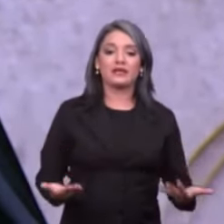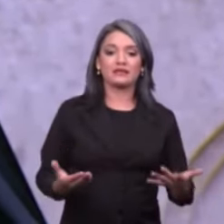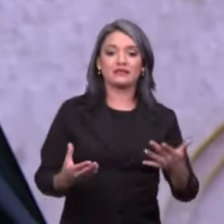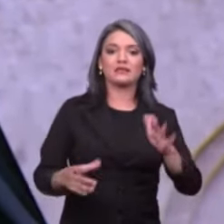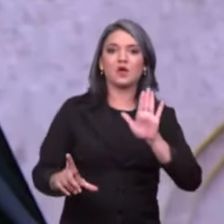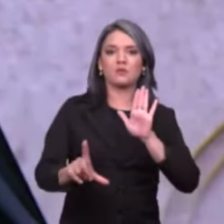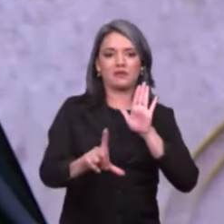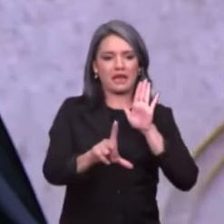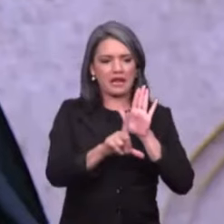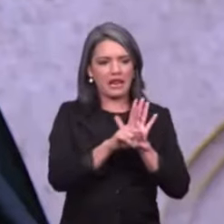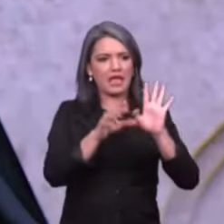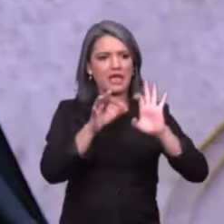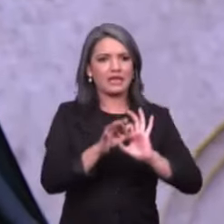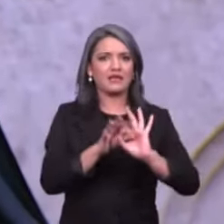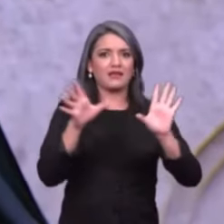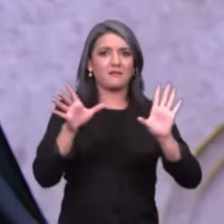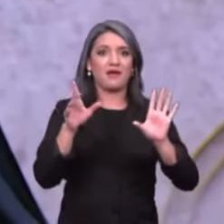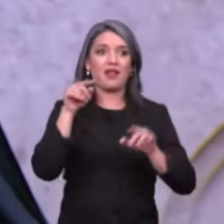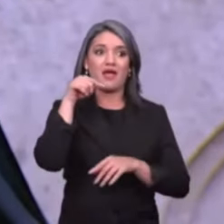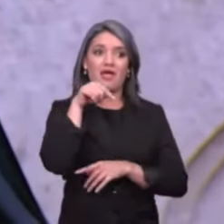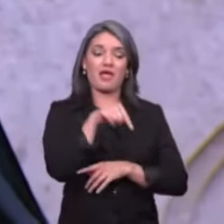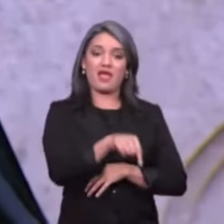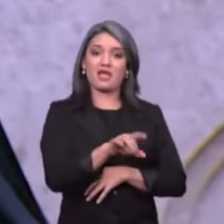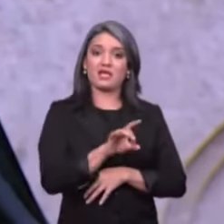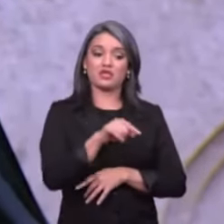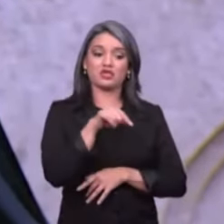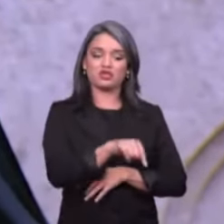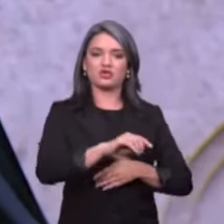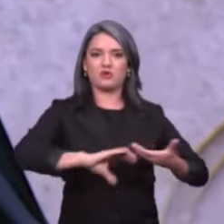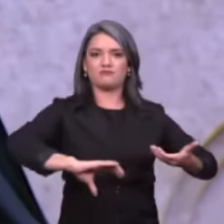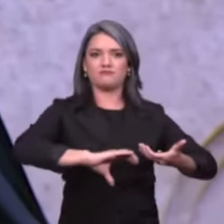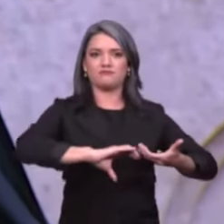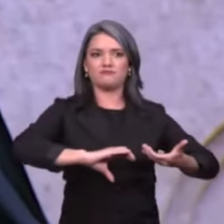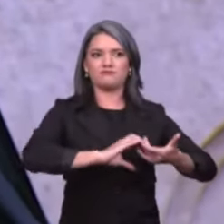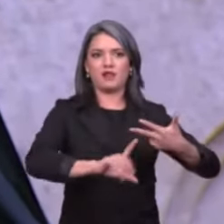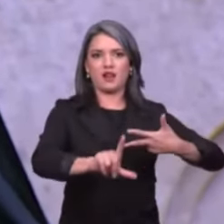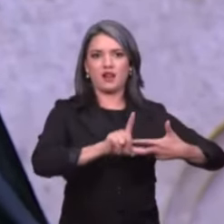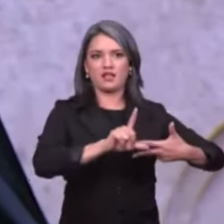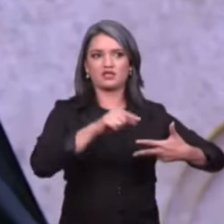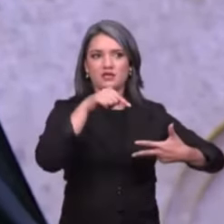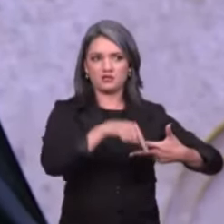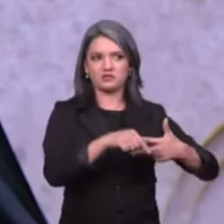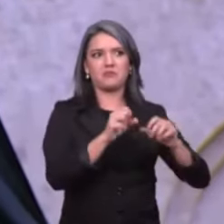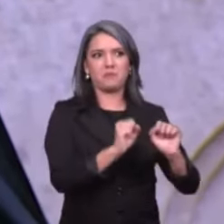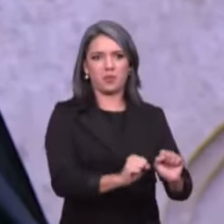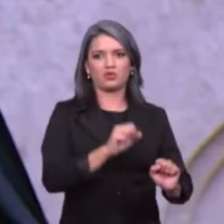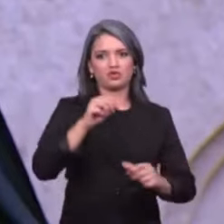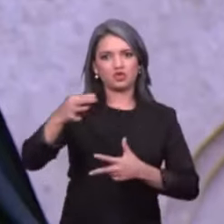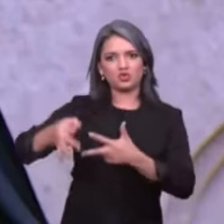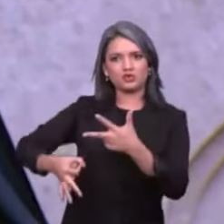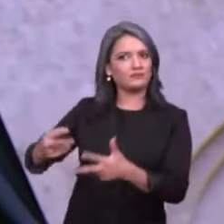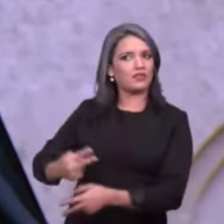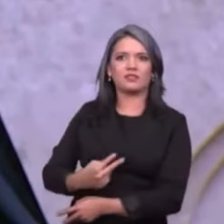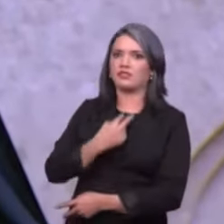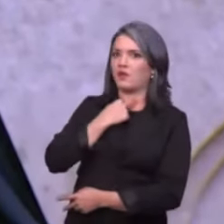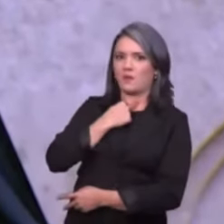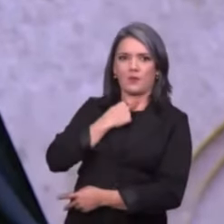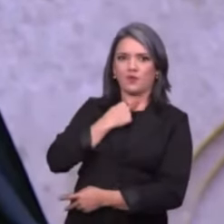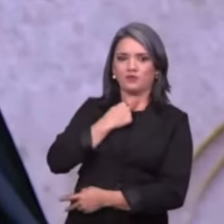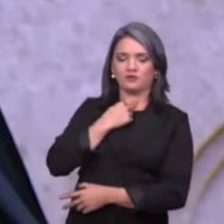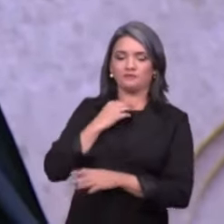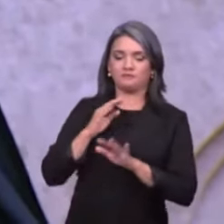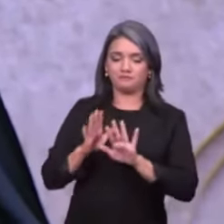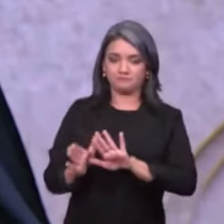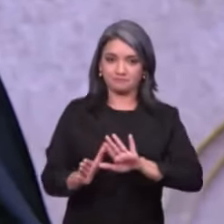uma definição que cabe ao Poder Legislativo e não ao Poder Judiciário. A segunda